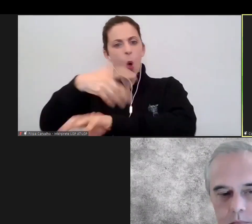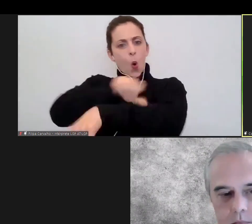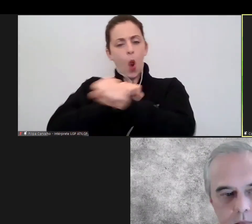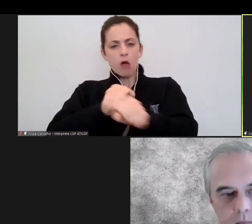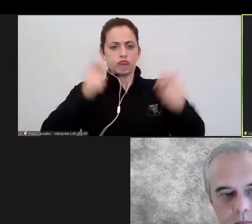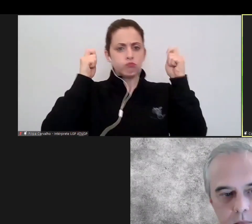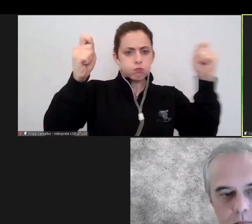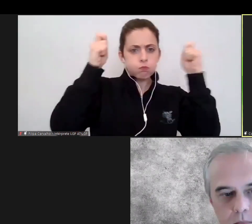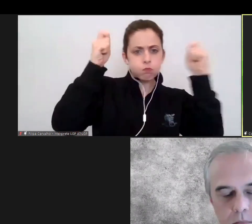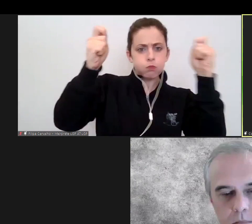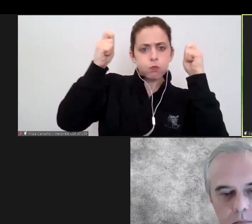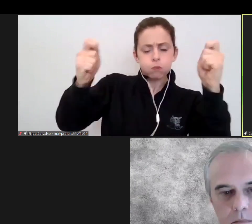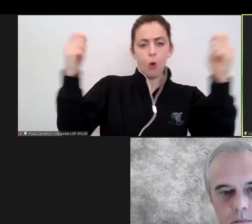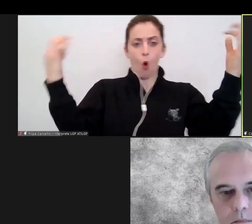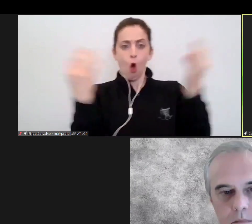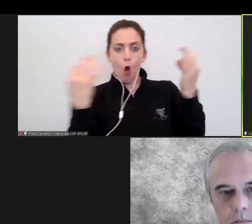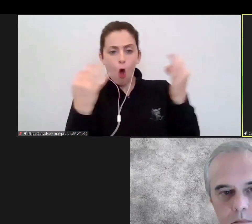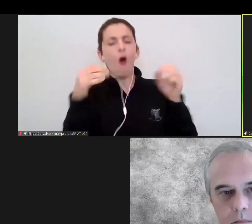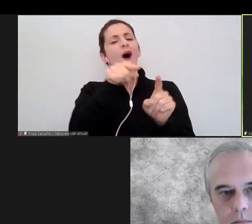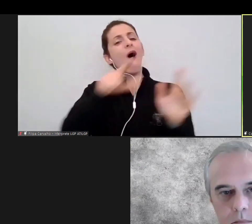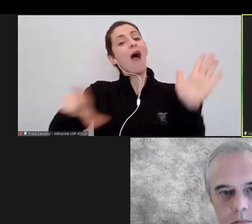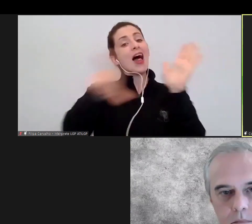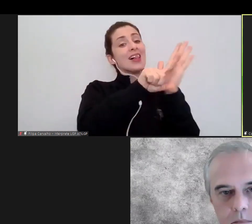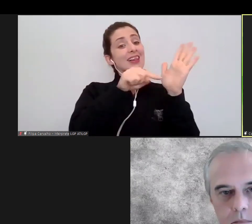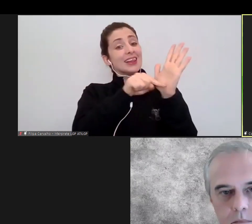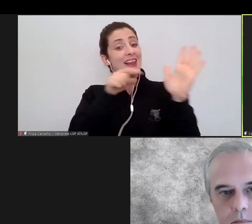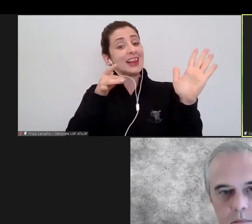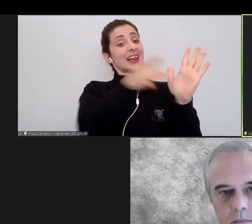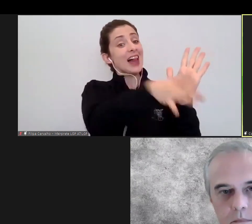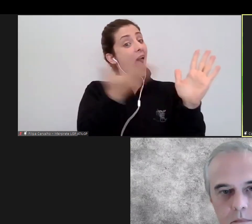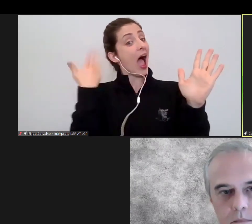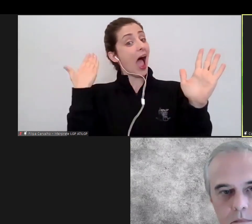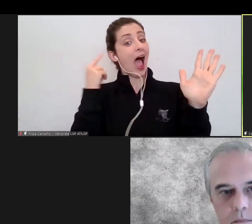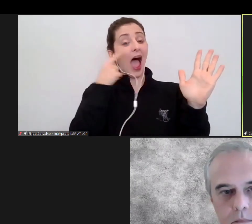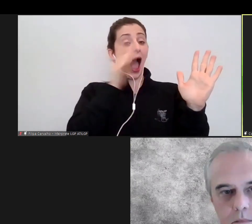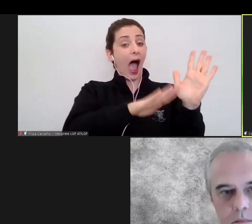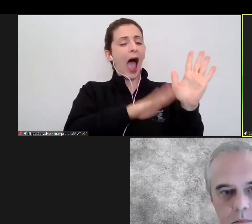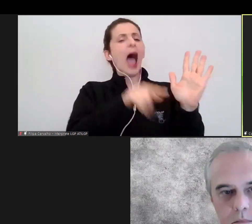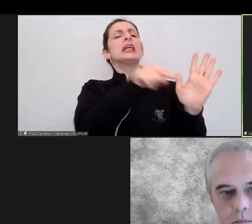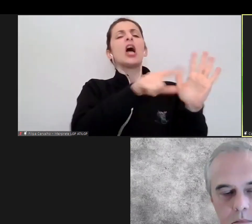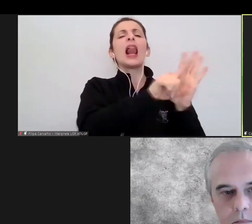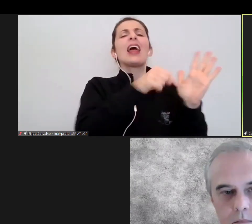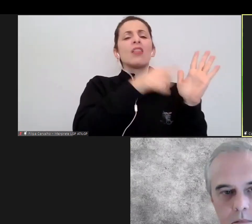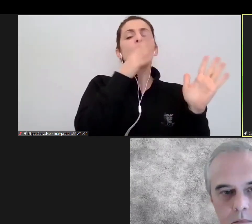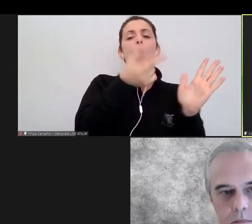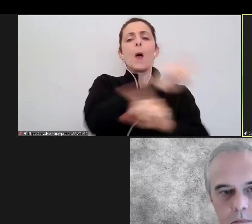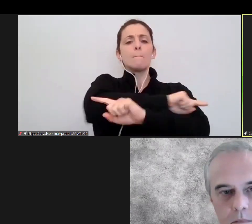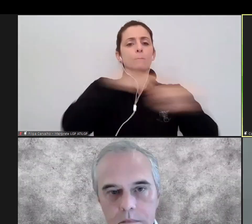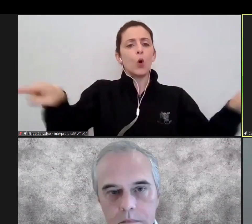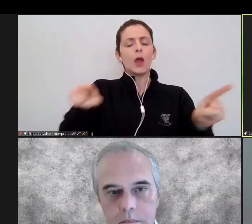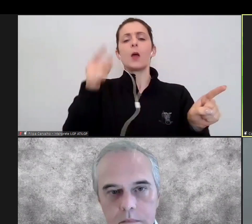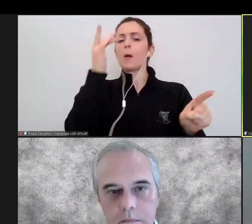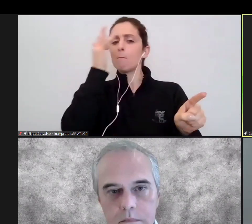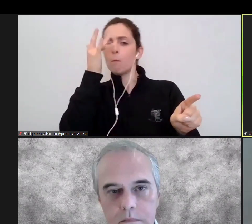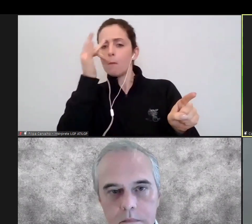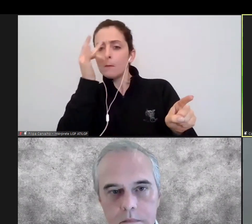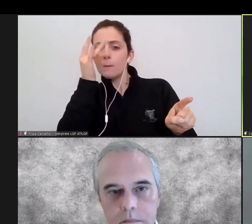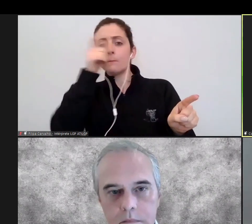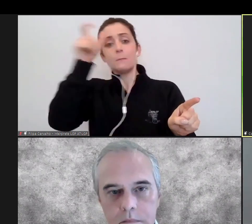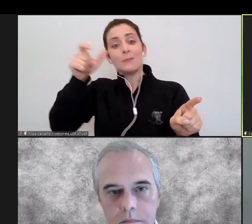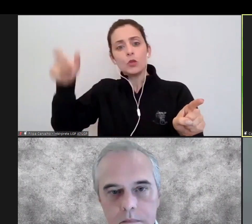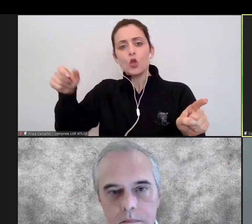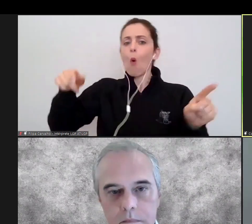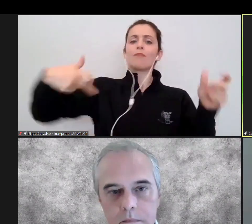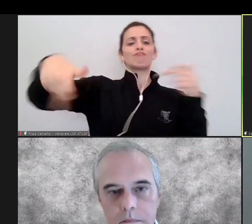protestar contra uma lei que existia na altura que proibia os negros de circularem por determinadas áreas. Então, na